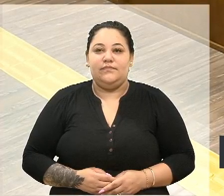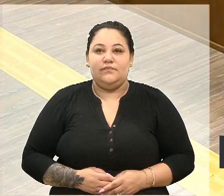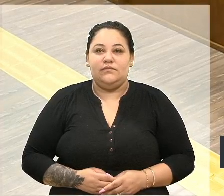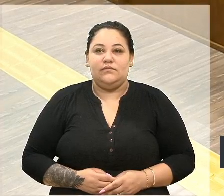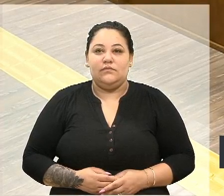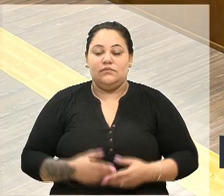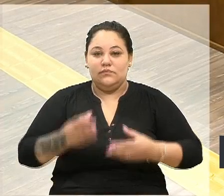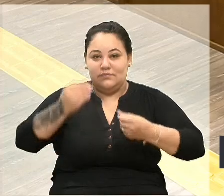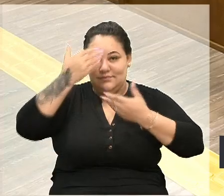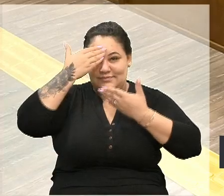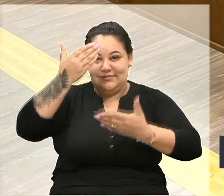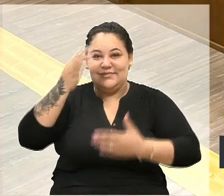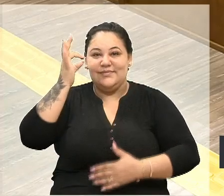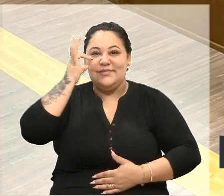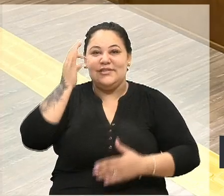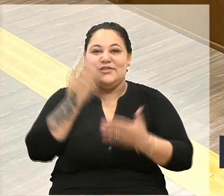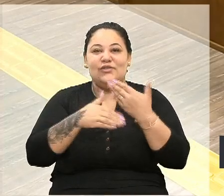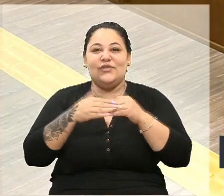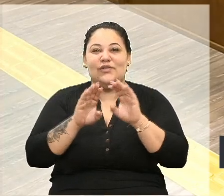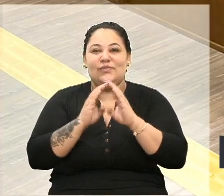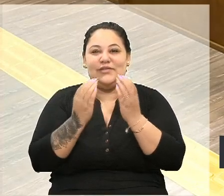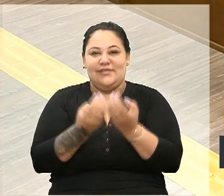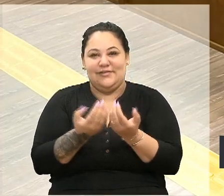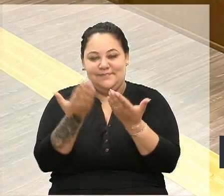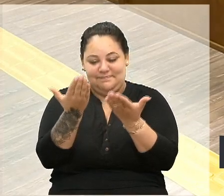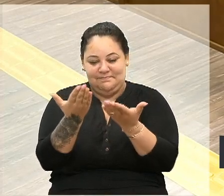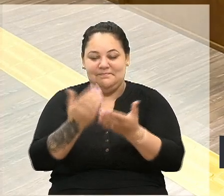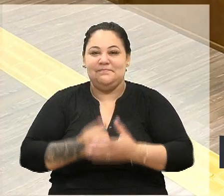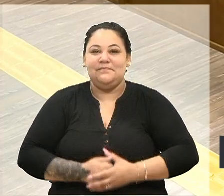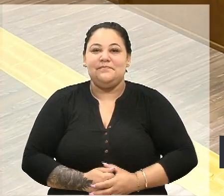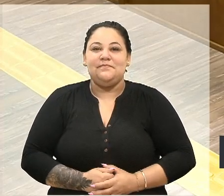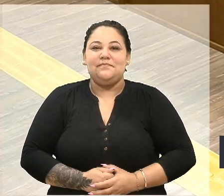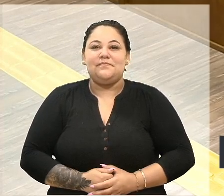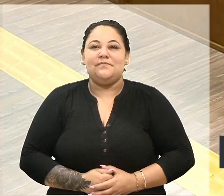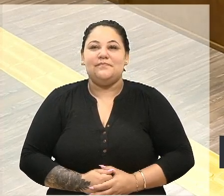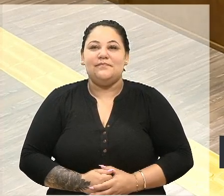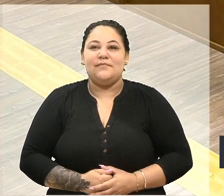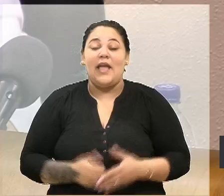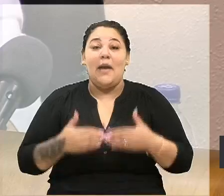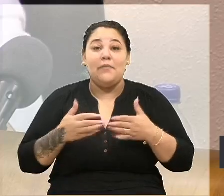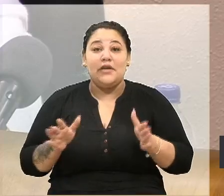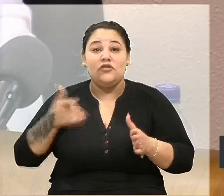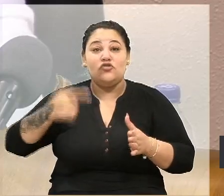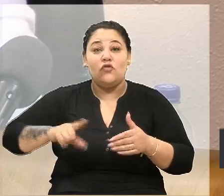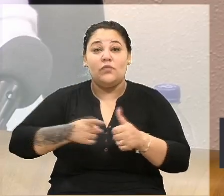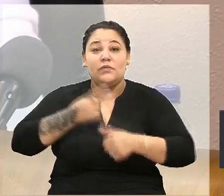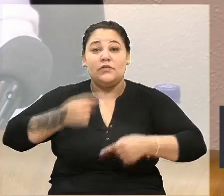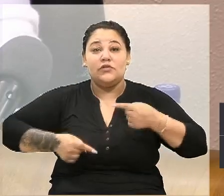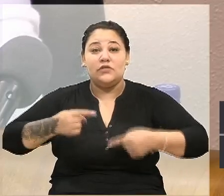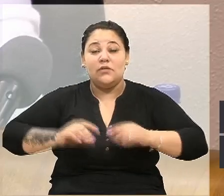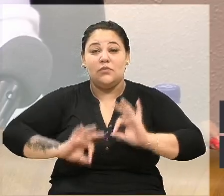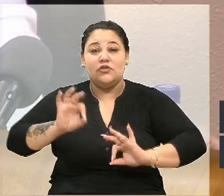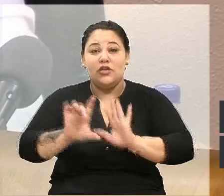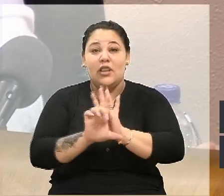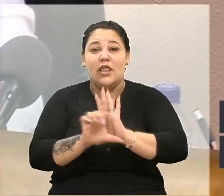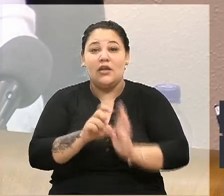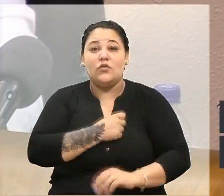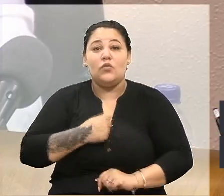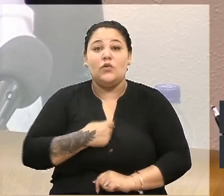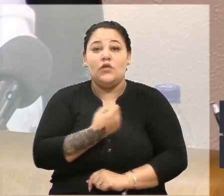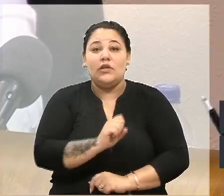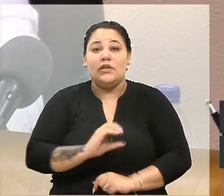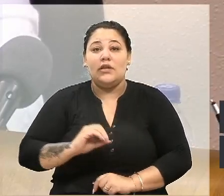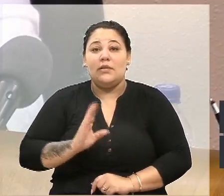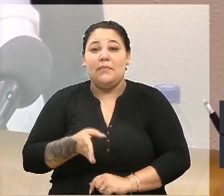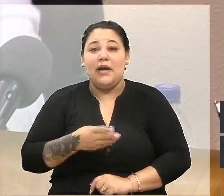Muito obrigada pela presença da comunidade conosco. Em reabertura de primeira discussão, o projeto de lei número